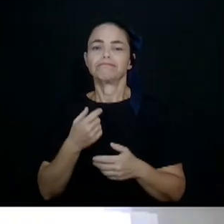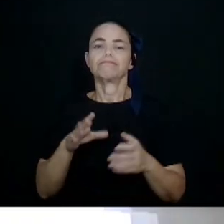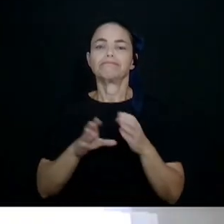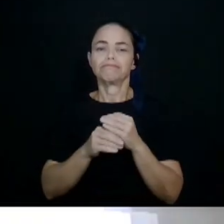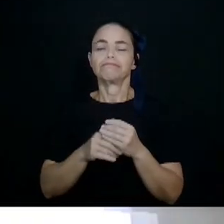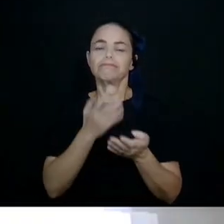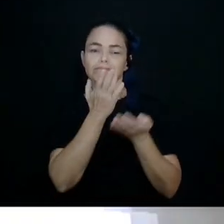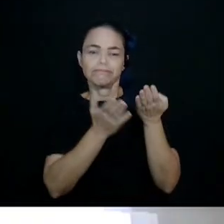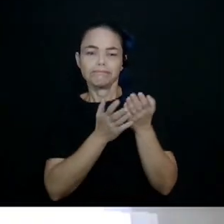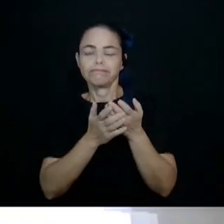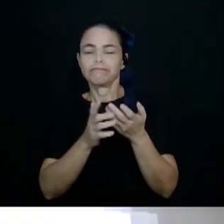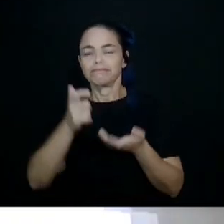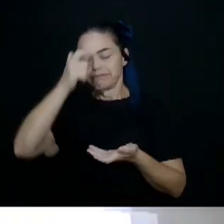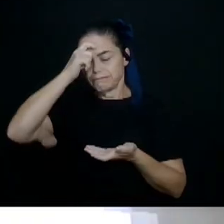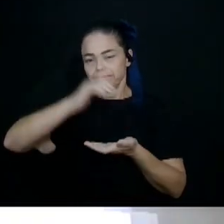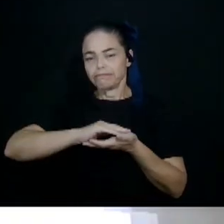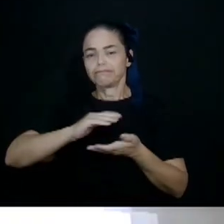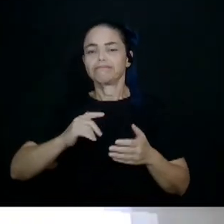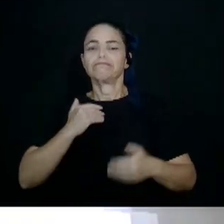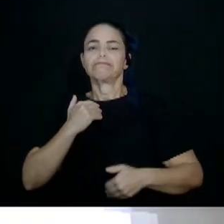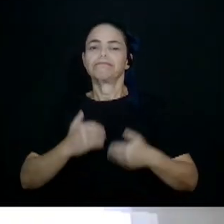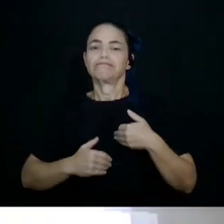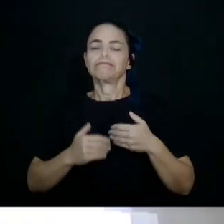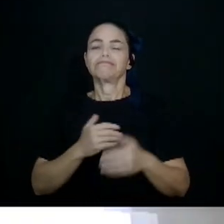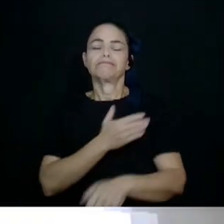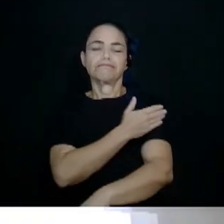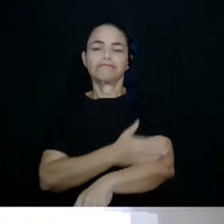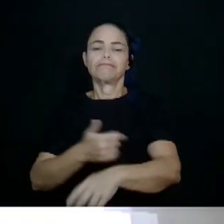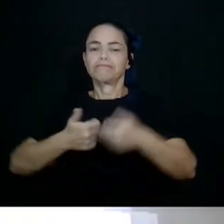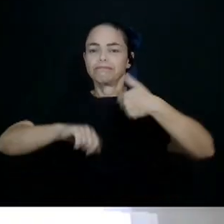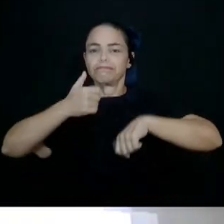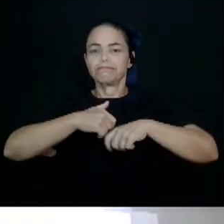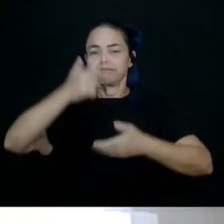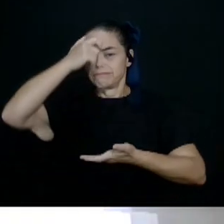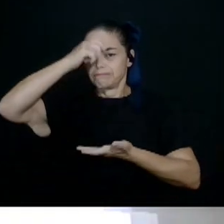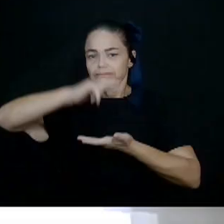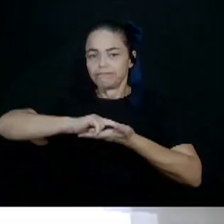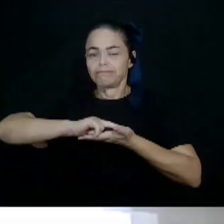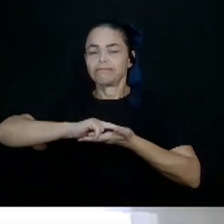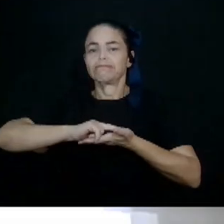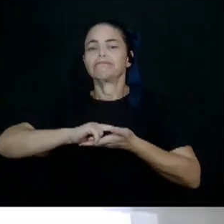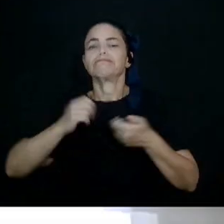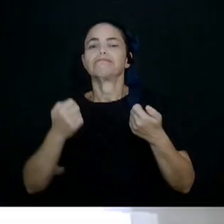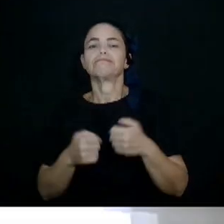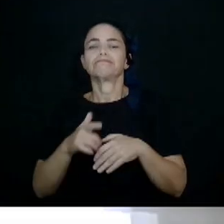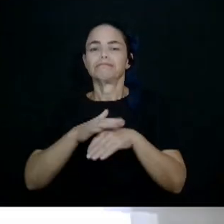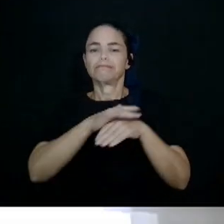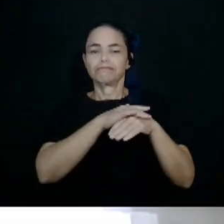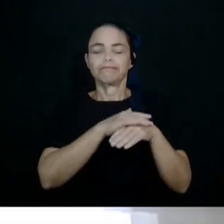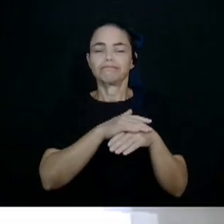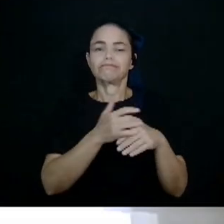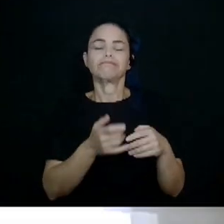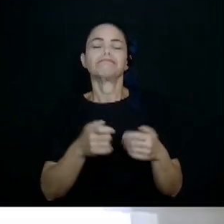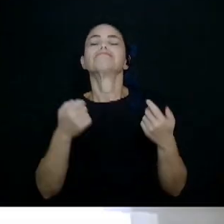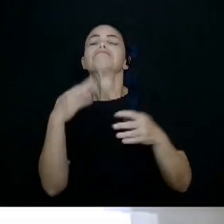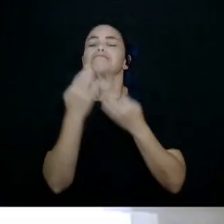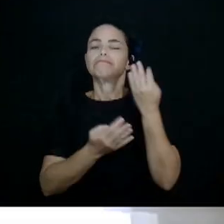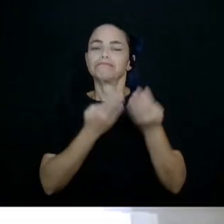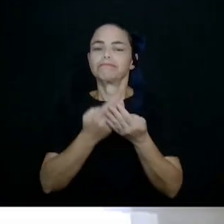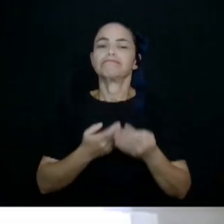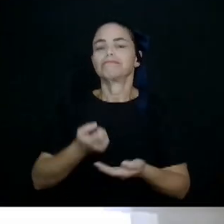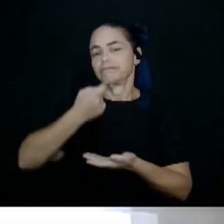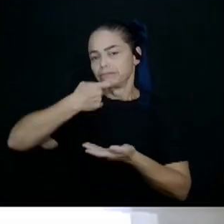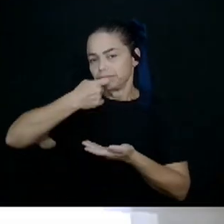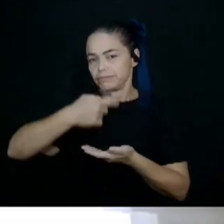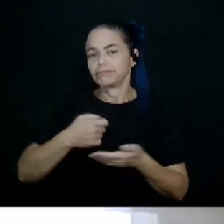cognitiva comportamental, uma avaliação psiquiátrica para avaliar a presença de comorbidades que precisam ser tratadas farmacologicamente e